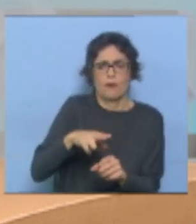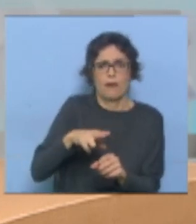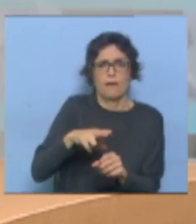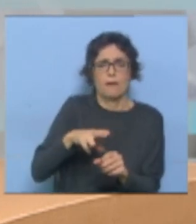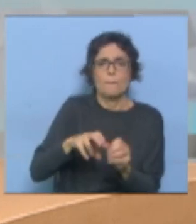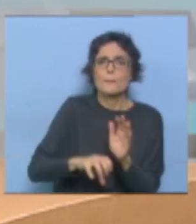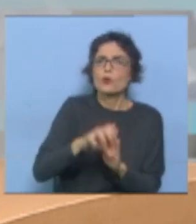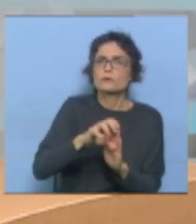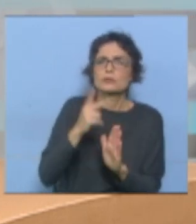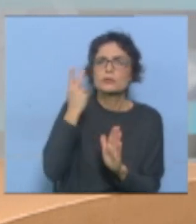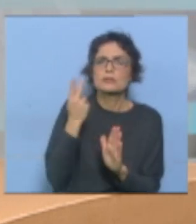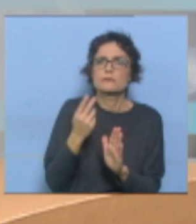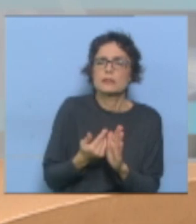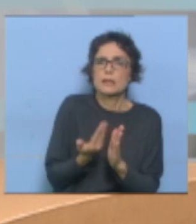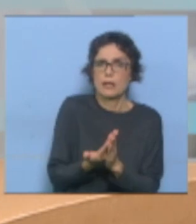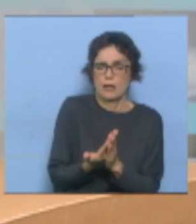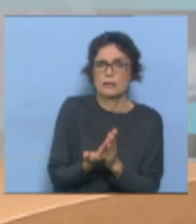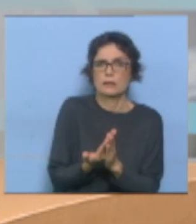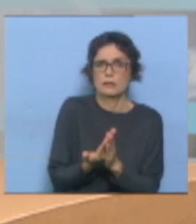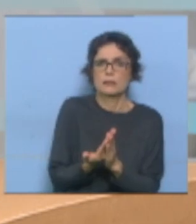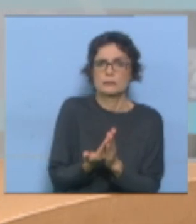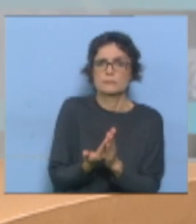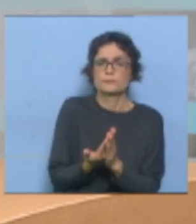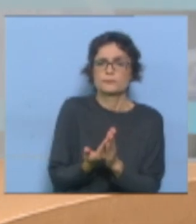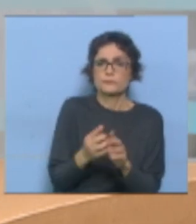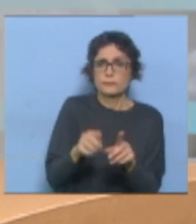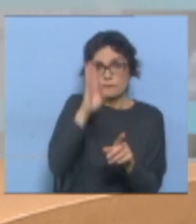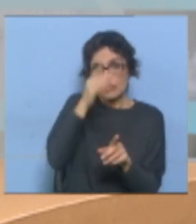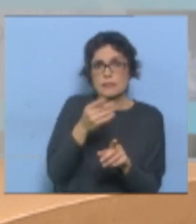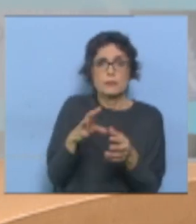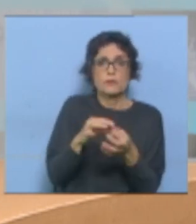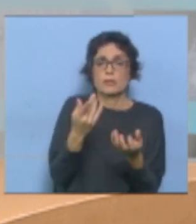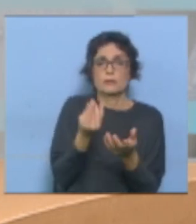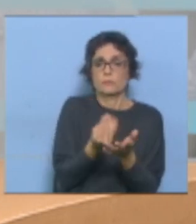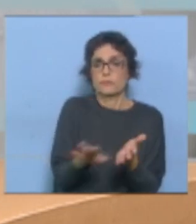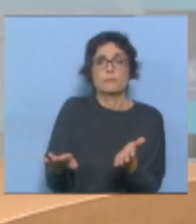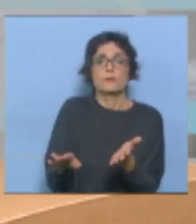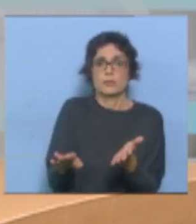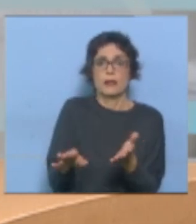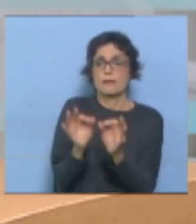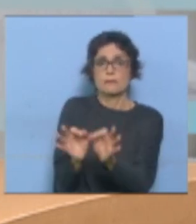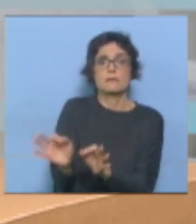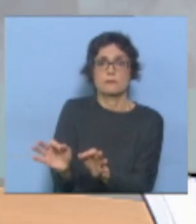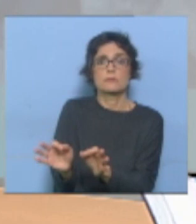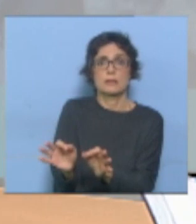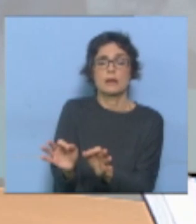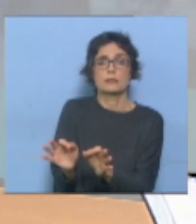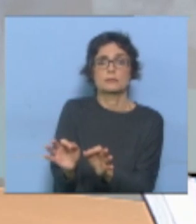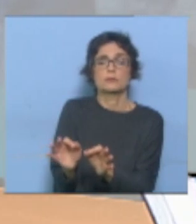dos portugueses com a diminuição drástica da mortalidade infantil desde que começou. Claro. E esta